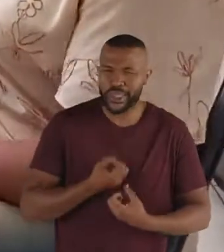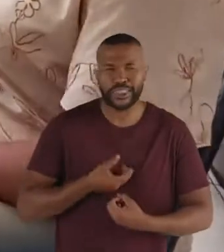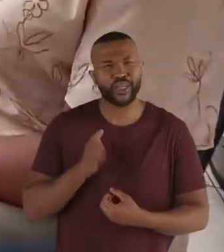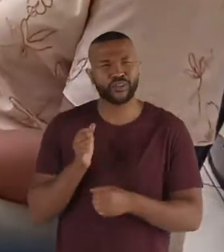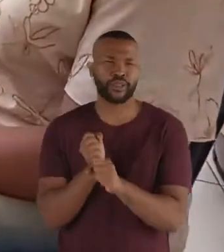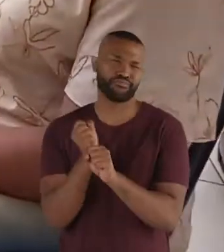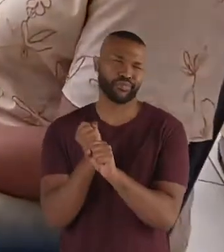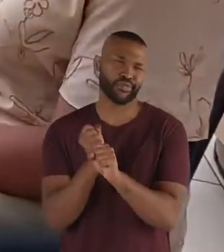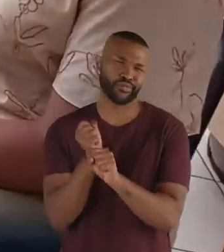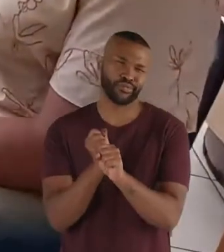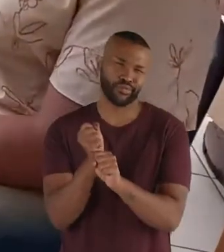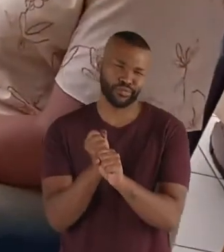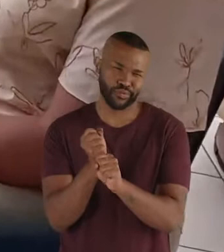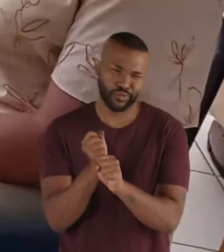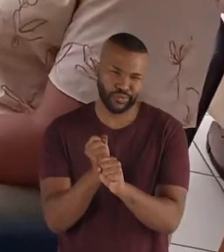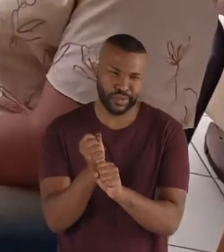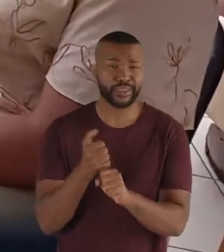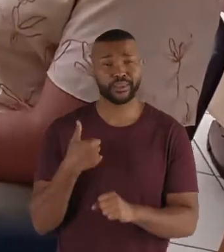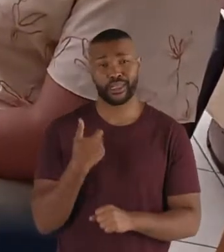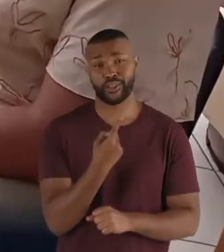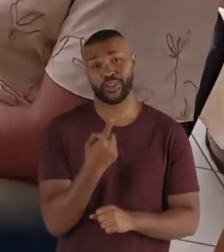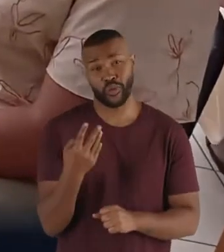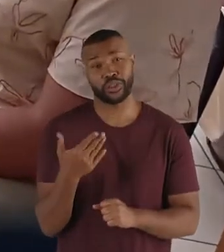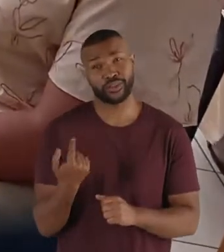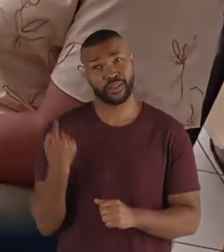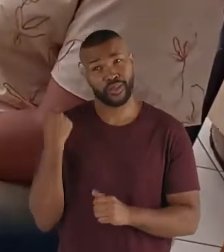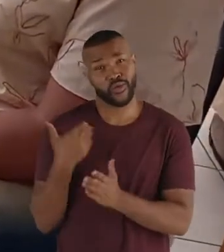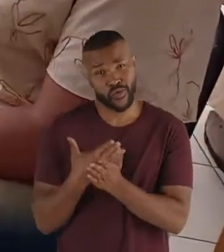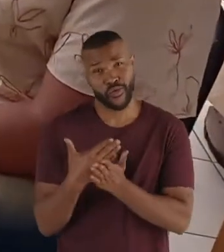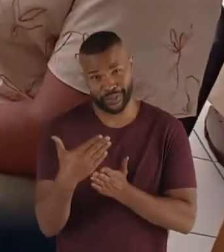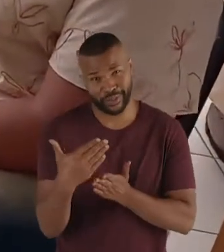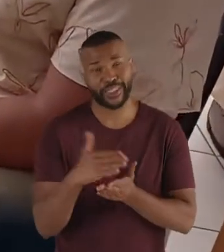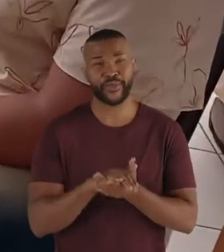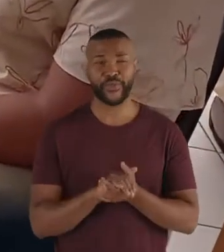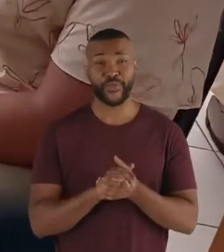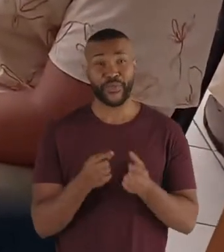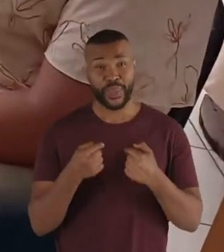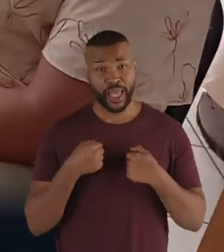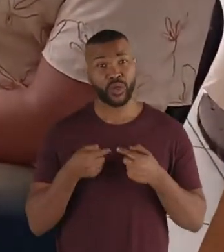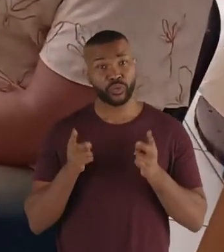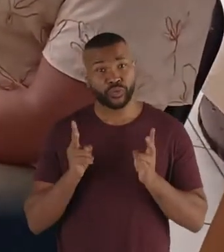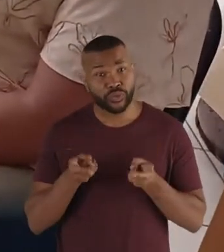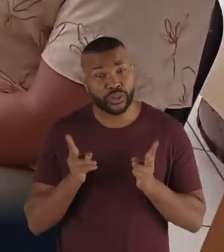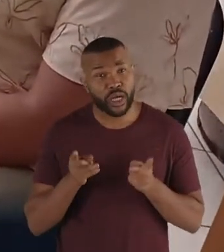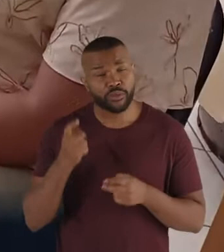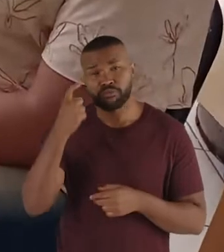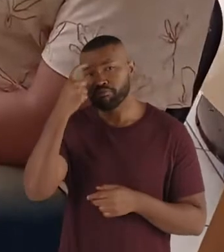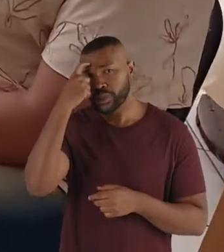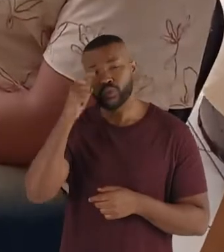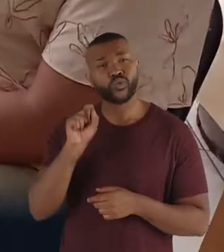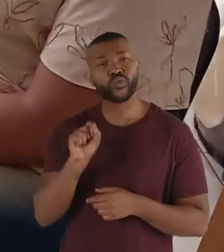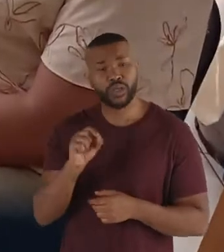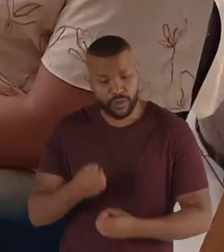faz muito tempo, desde os 14 anos que eu escrevo poesia. Eu sempre tive em